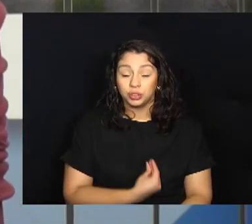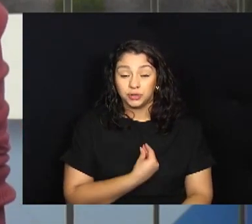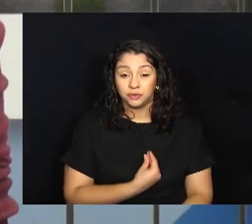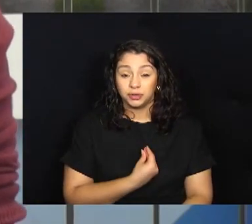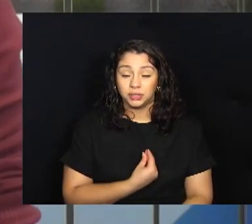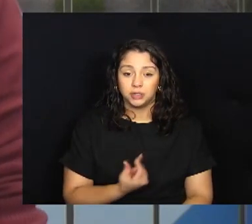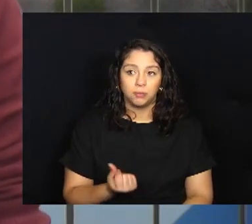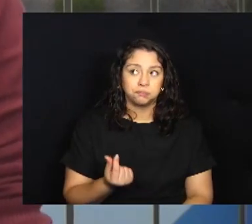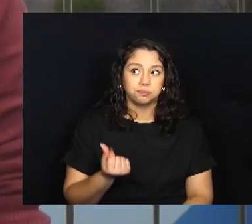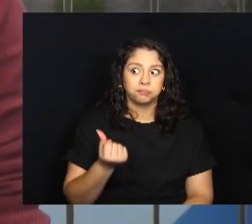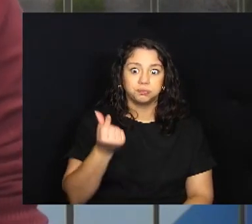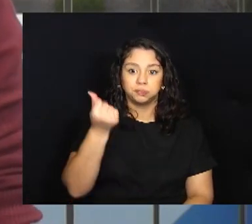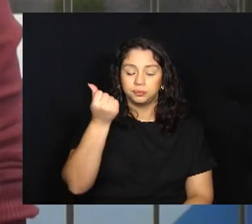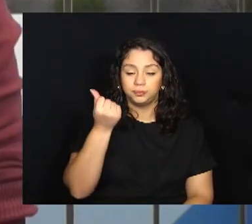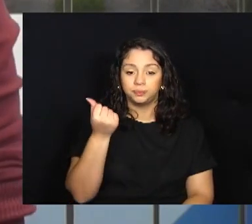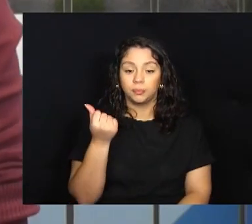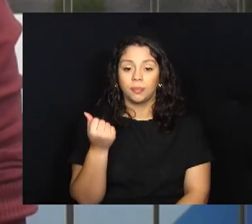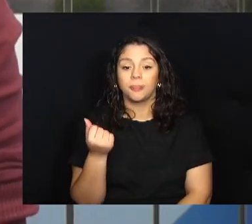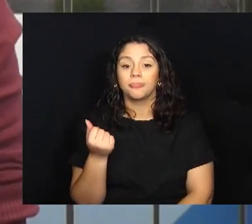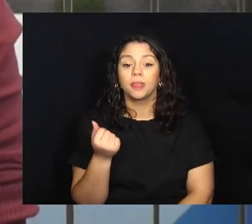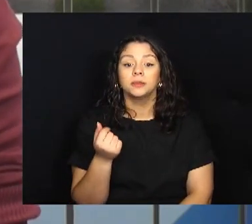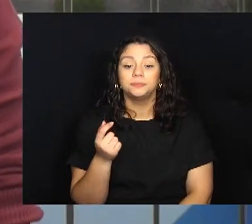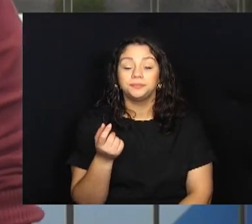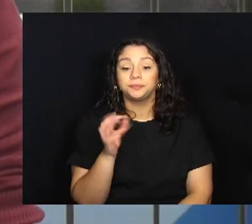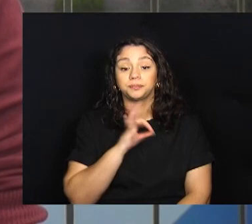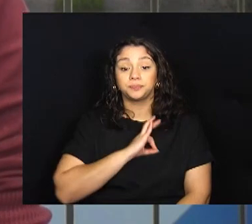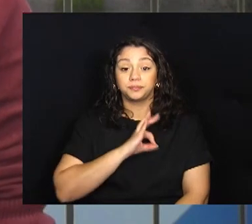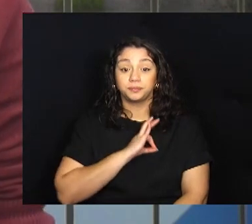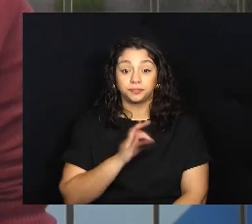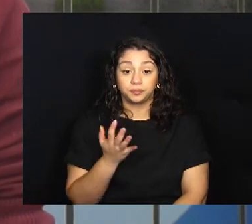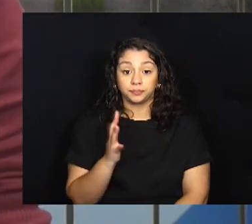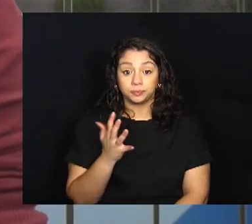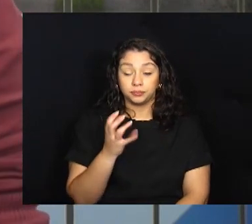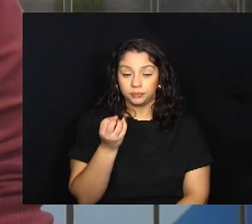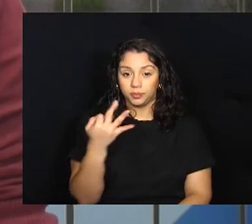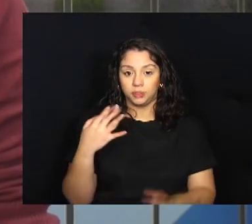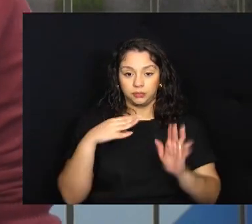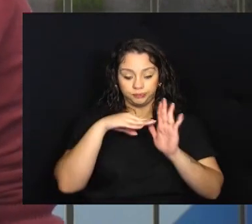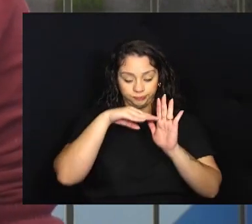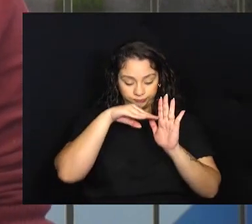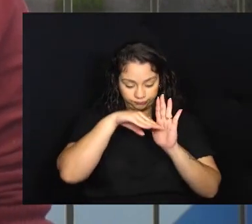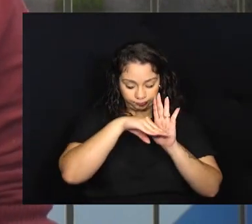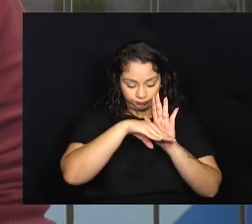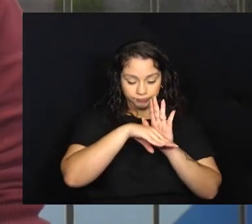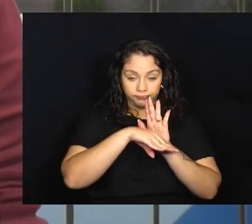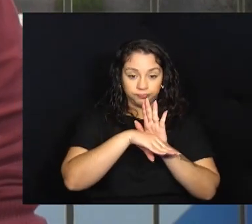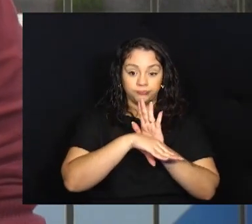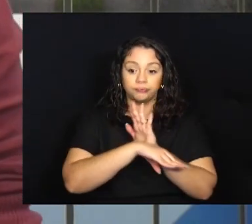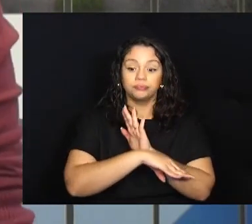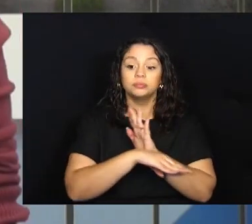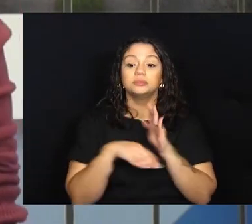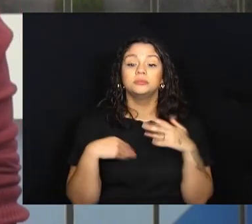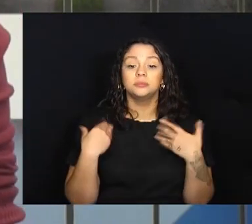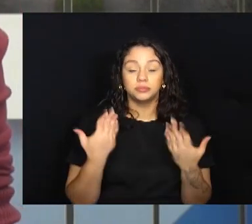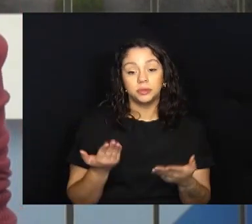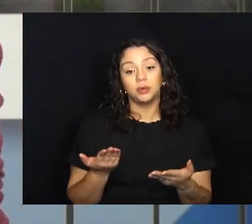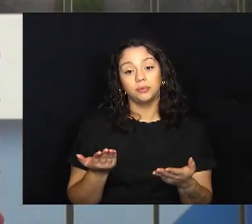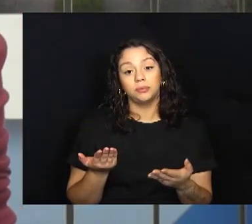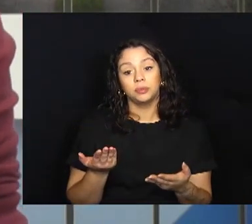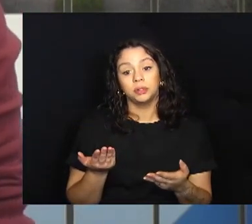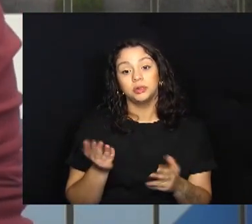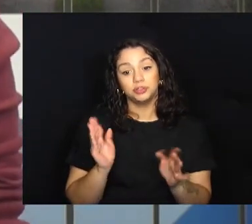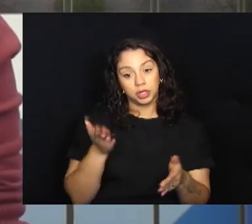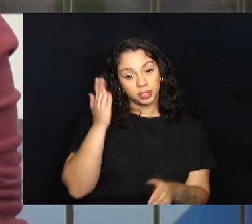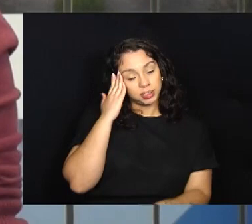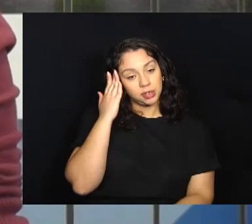e a média da renda salarial caindo cada vez mais. Então, agora, e a gente sabe que isso